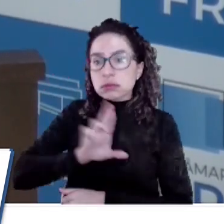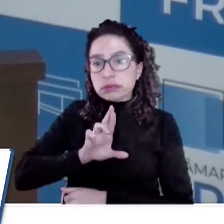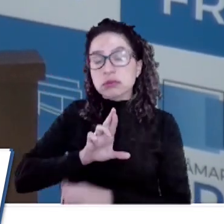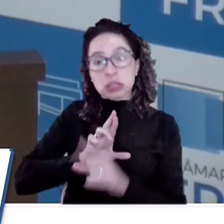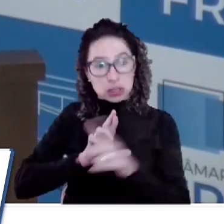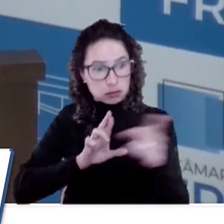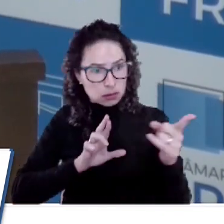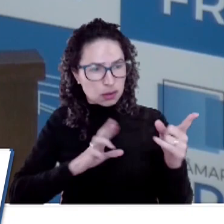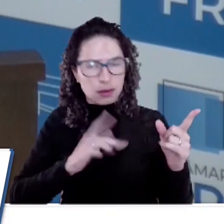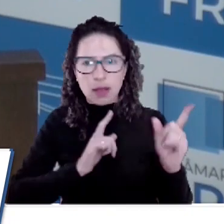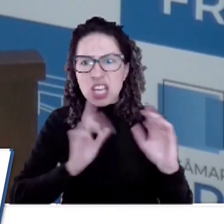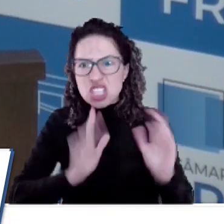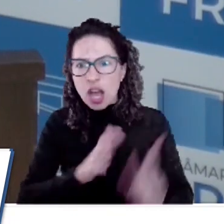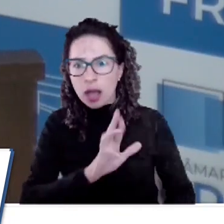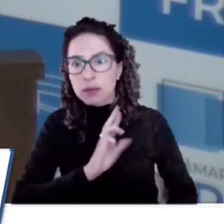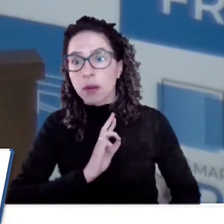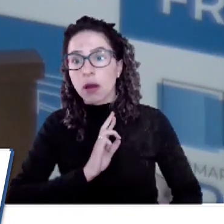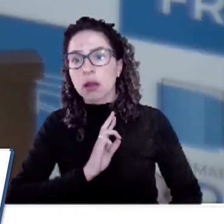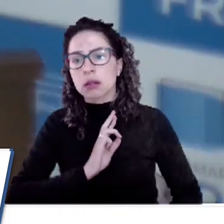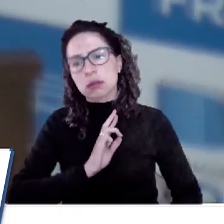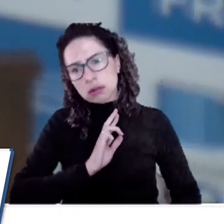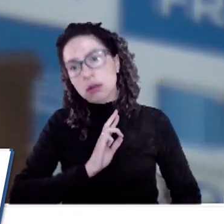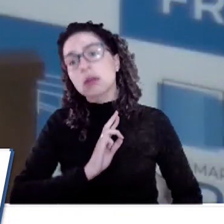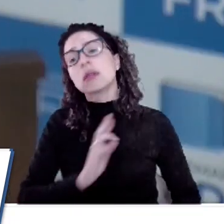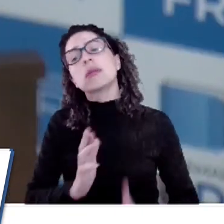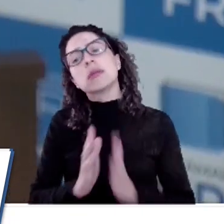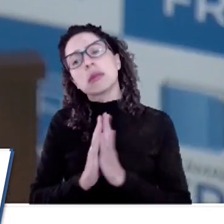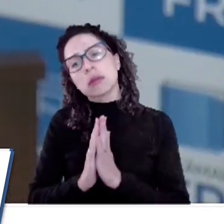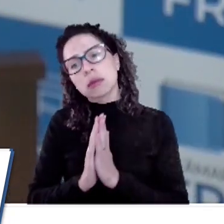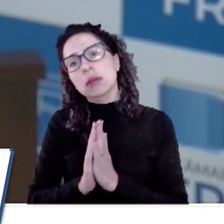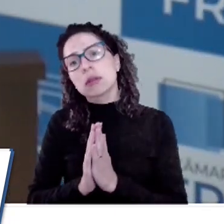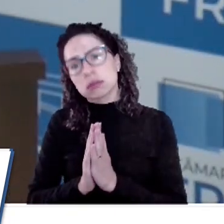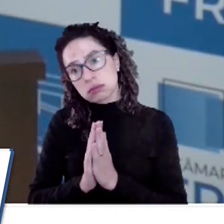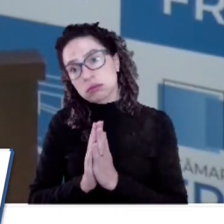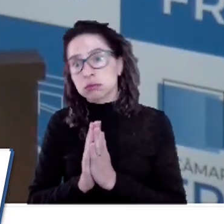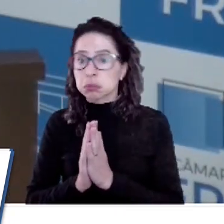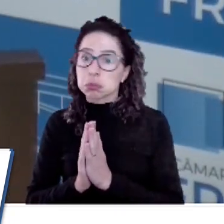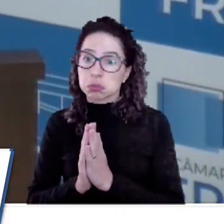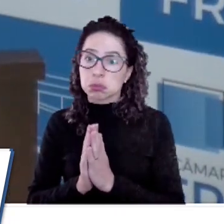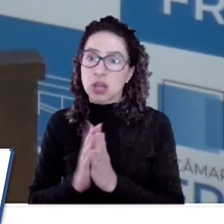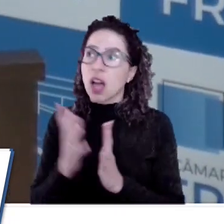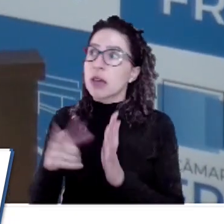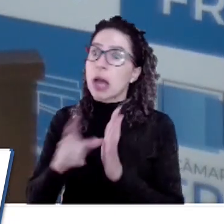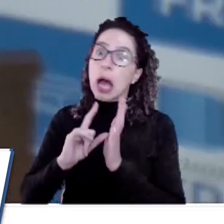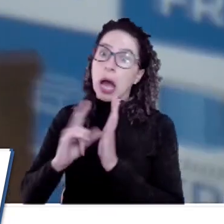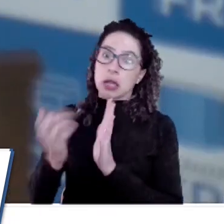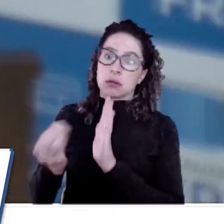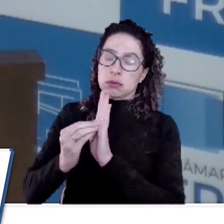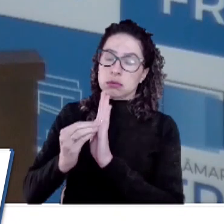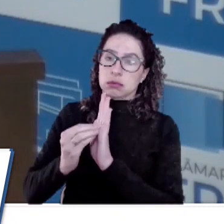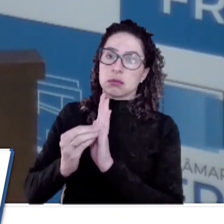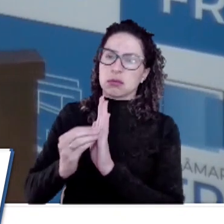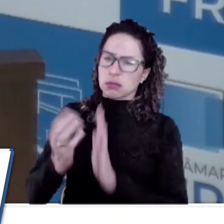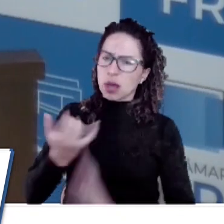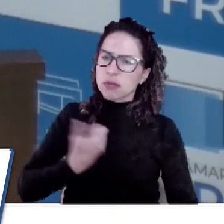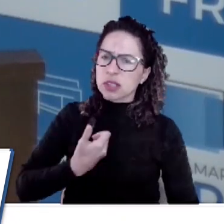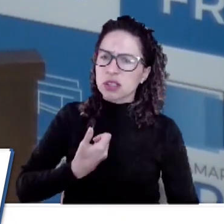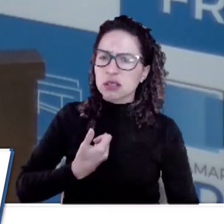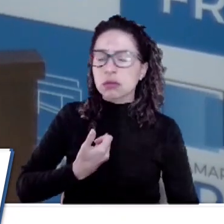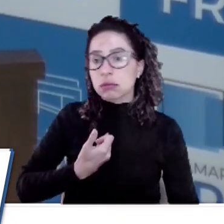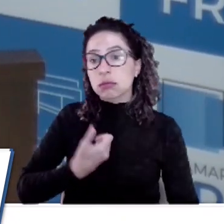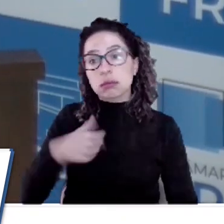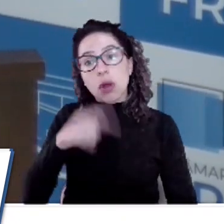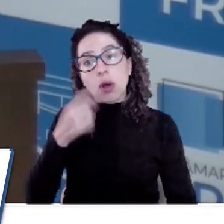já recebeu alguma resposta Talvez um requerimento diferente do meu que me repassem aí para que a gente possa